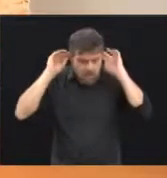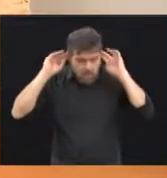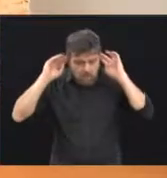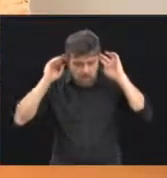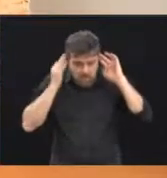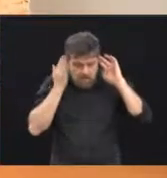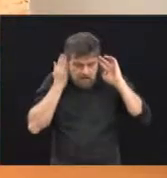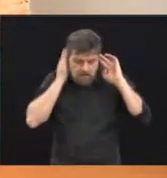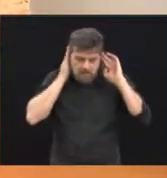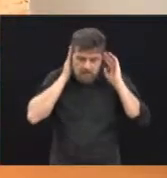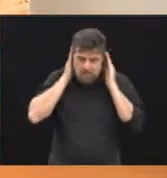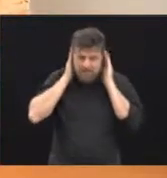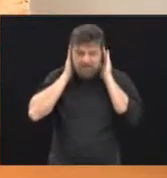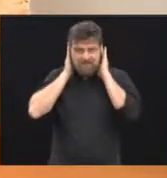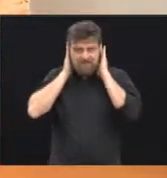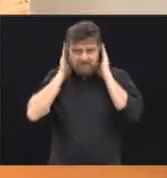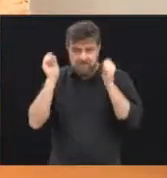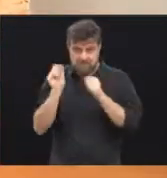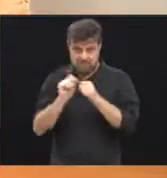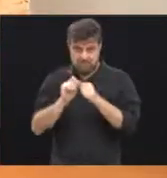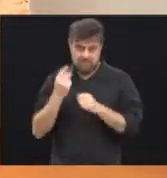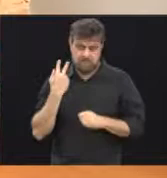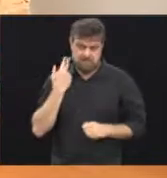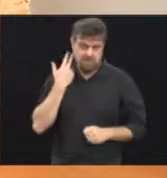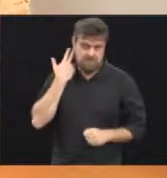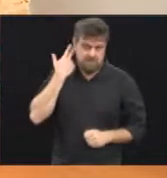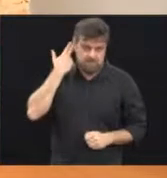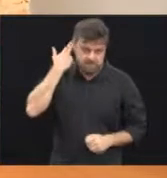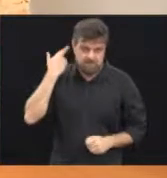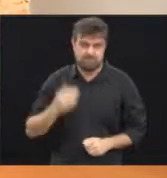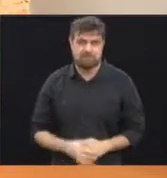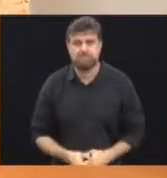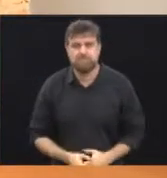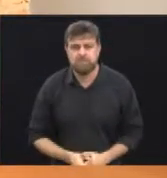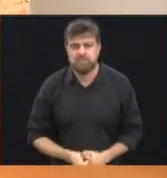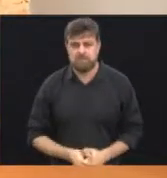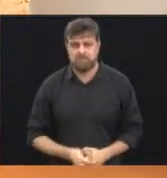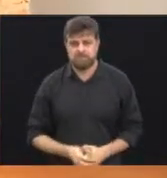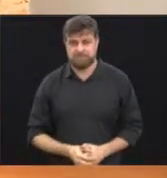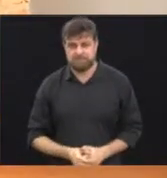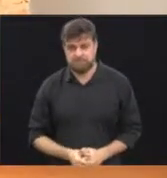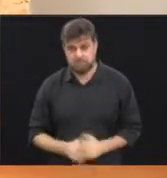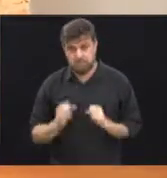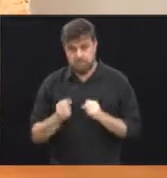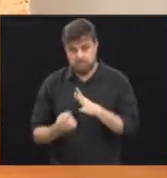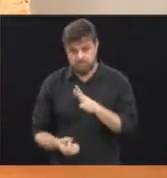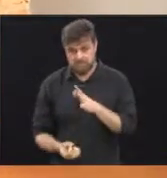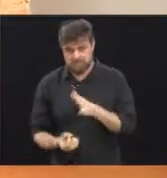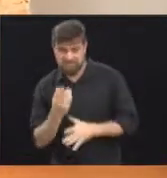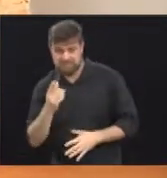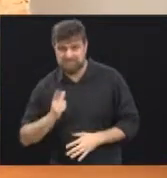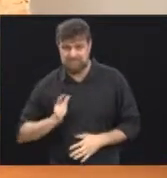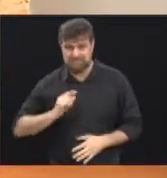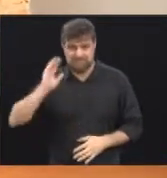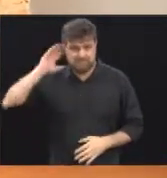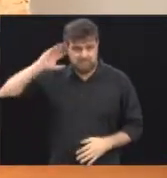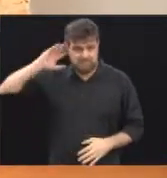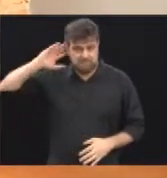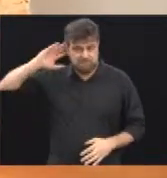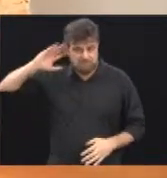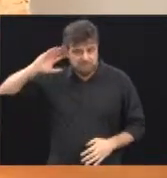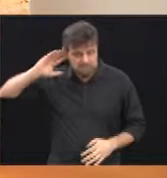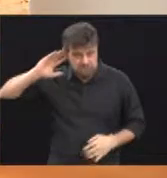de orelha, que é a correção da orelha em abano, né? Que ela pode ser por um aumento da